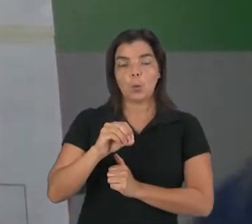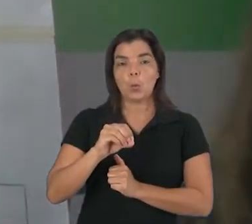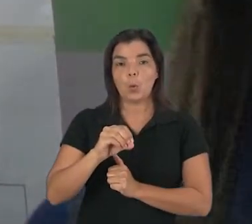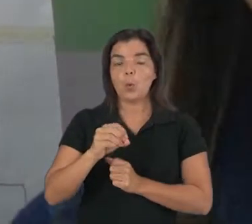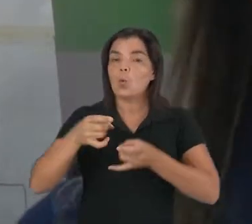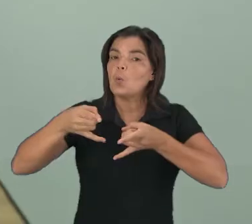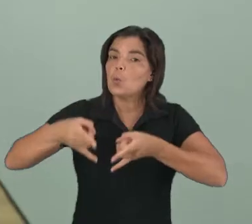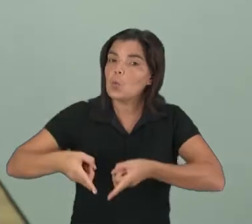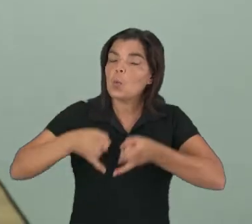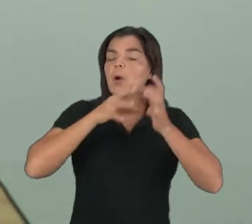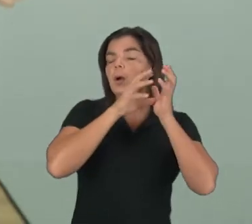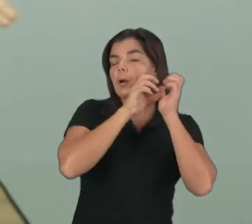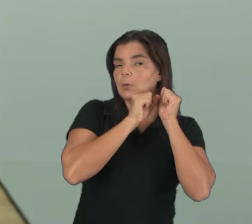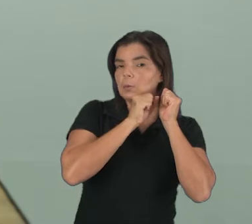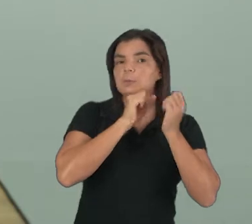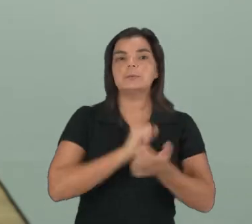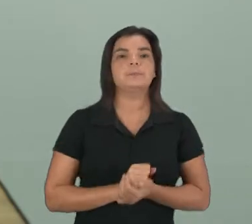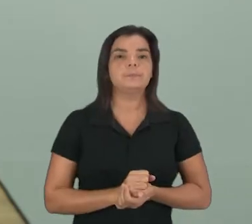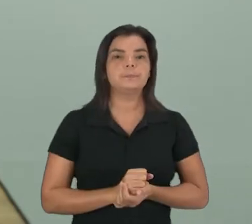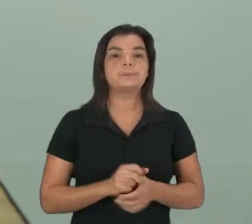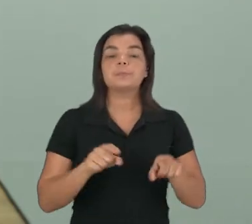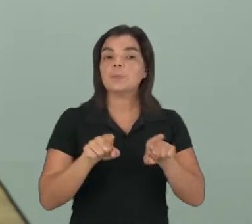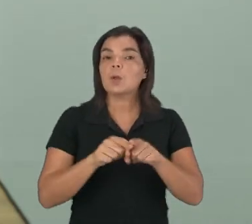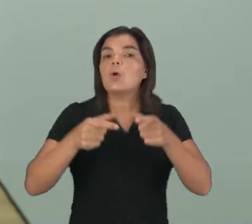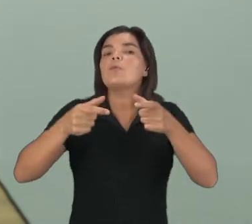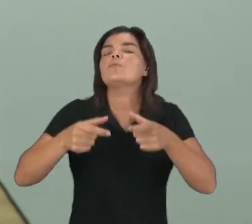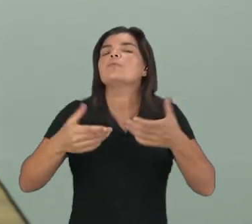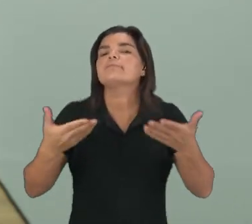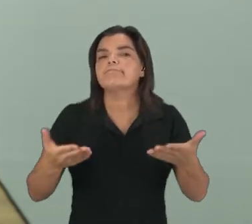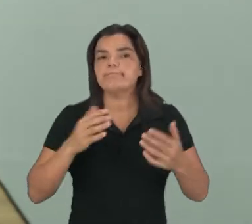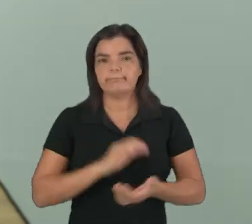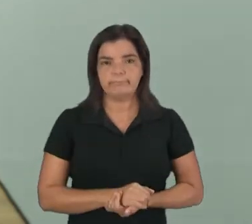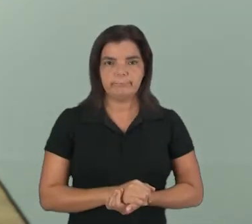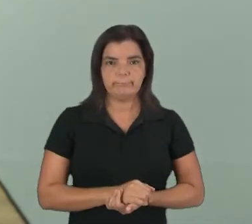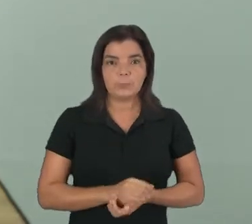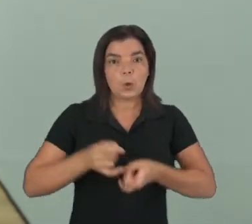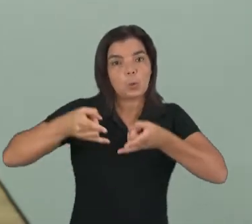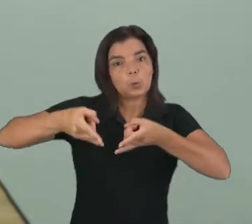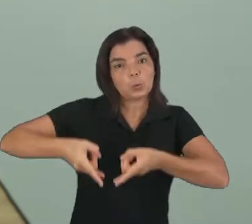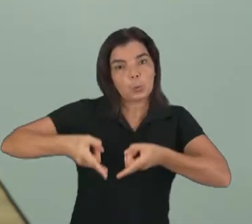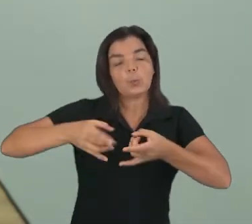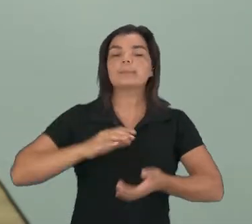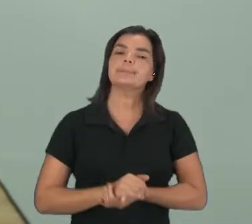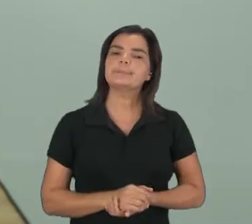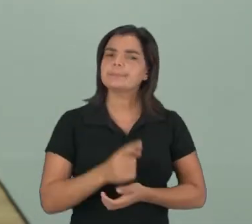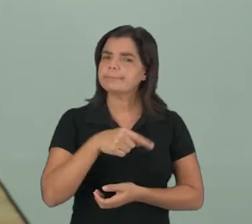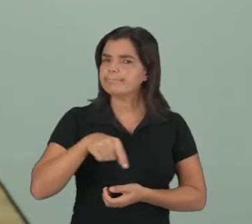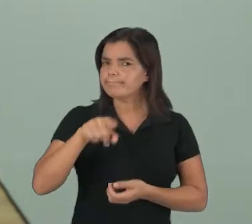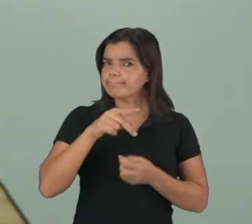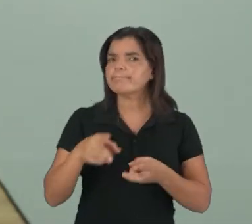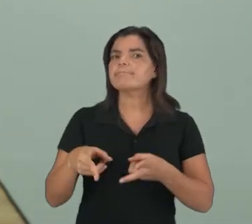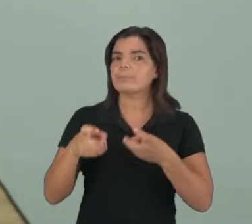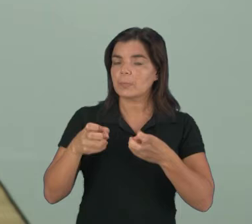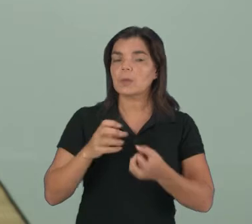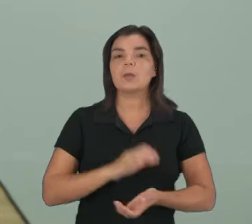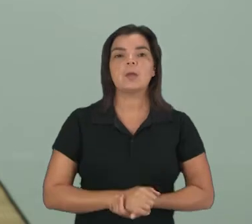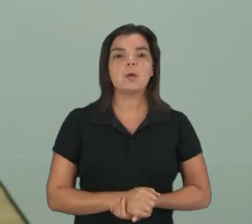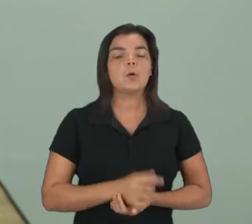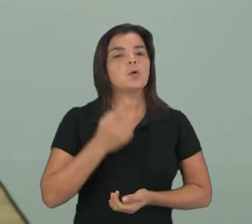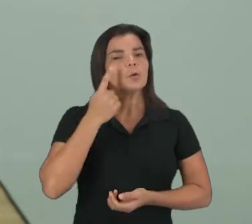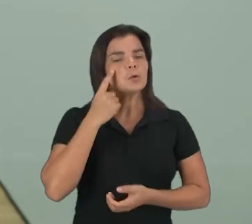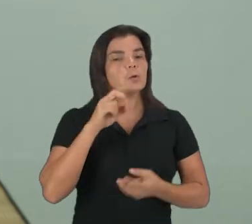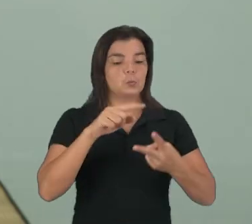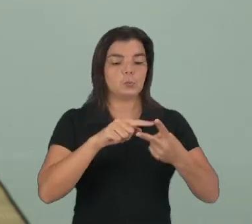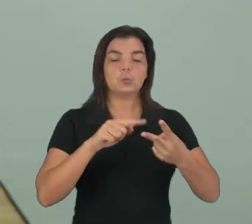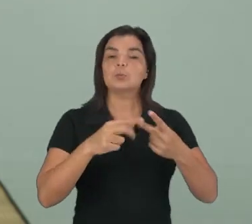Tá dando sentido de ficou naquele lugar. Ficou aonde? Ficou no quarto. Vocês perceberam que aqui nós